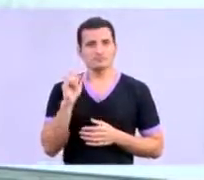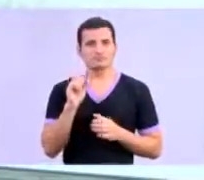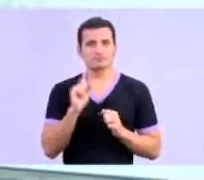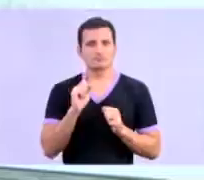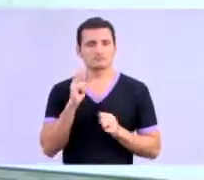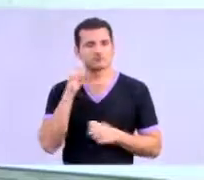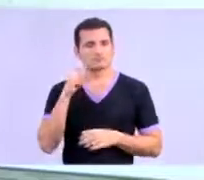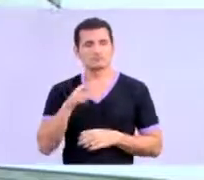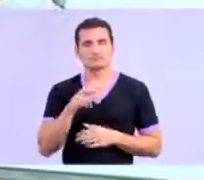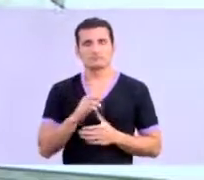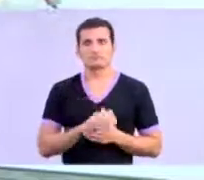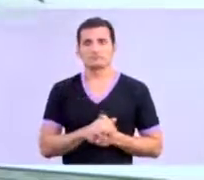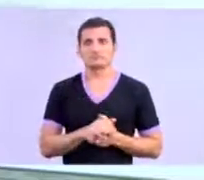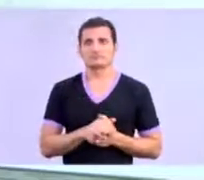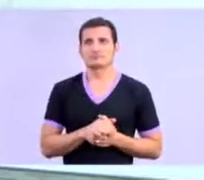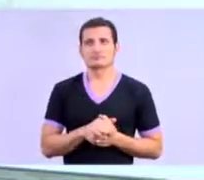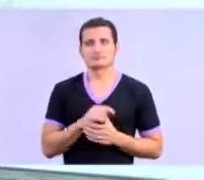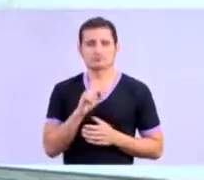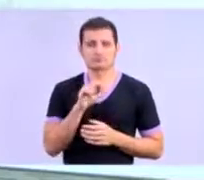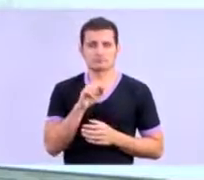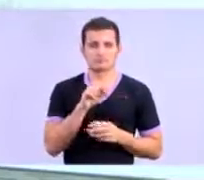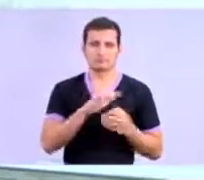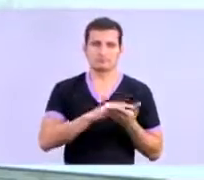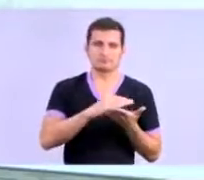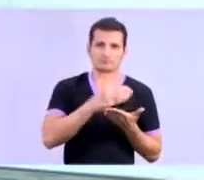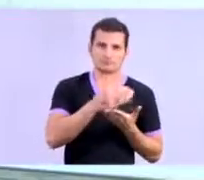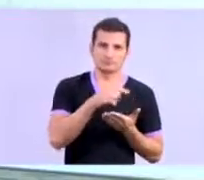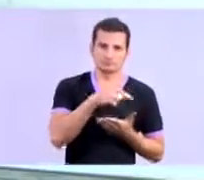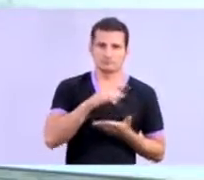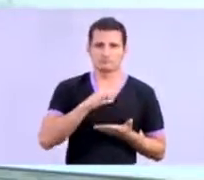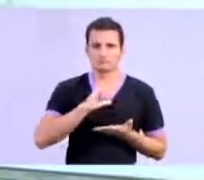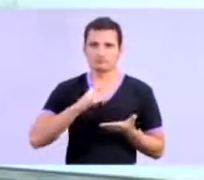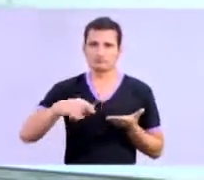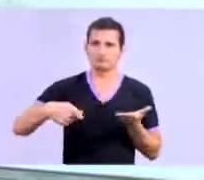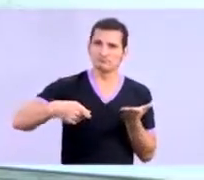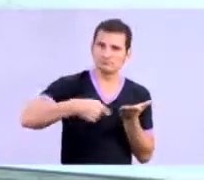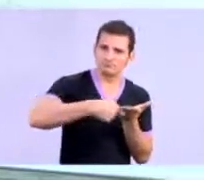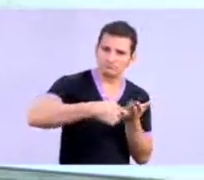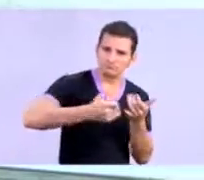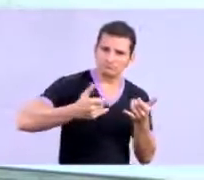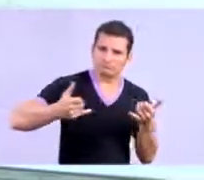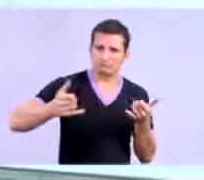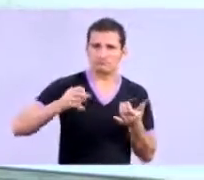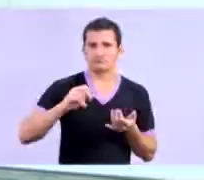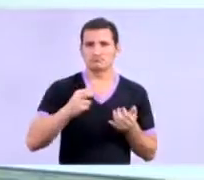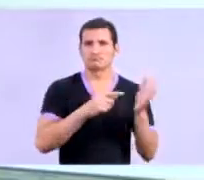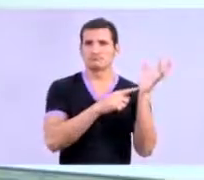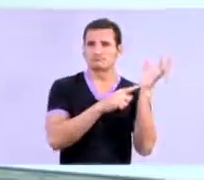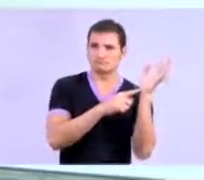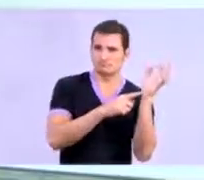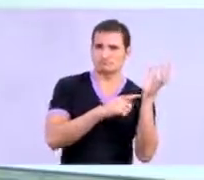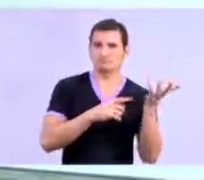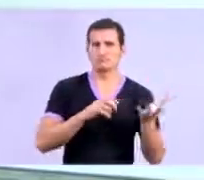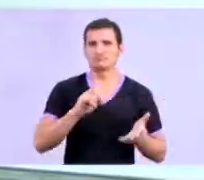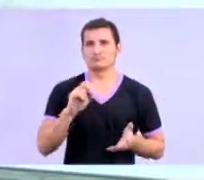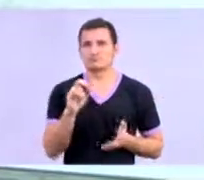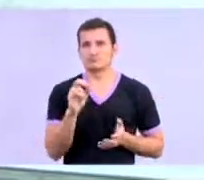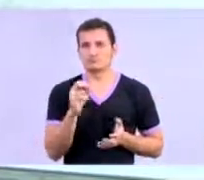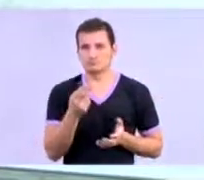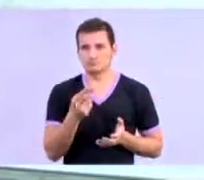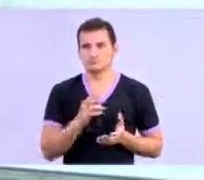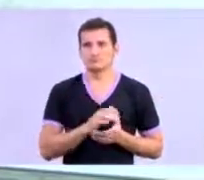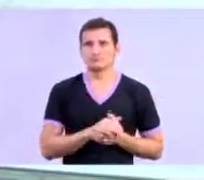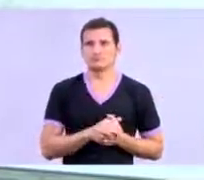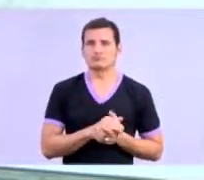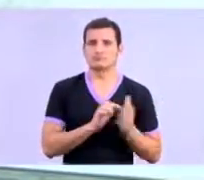olhar? Opa, nosso computador está conectado com o cabo, ou a rede sem fio está ligada, né? Ou então a transmissão